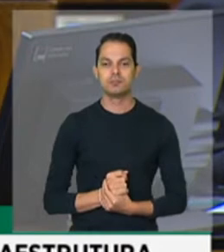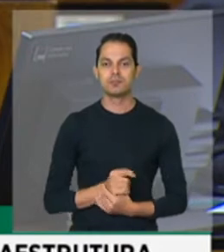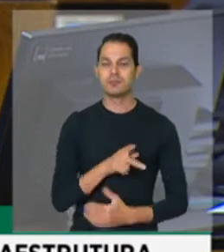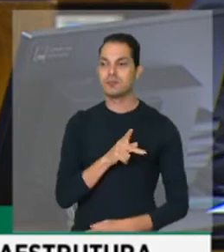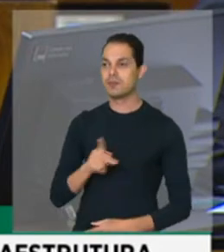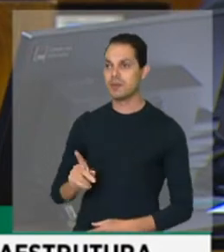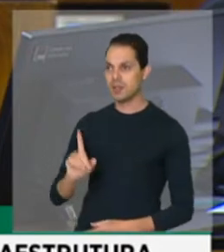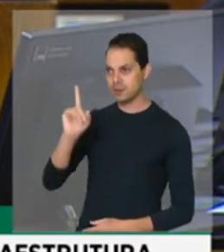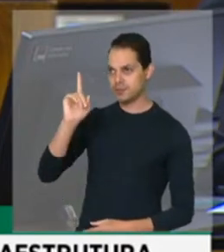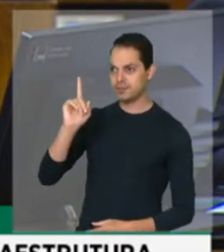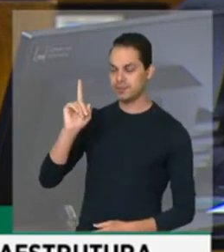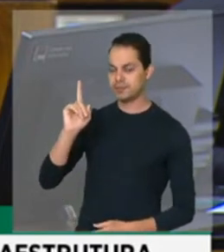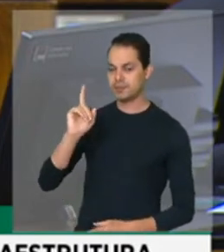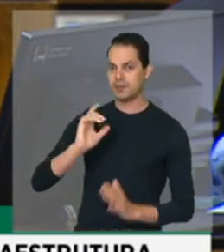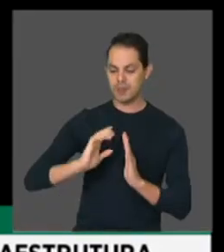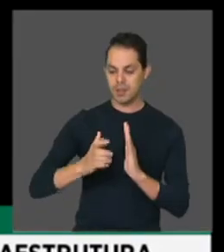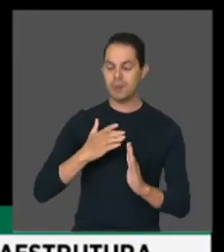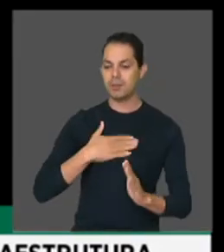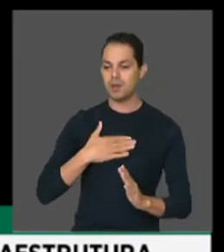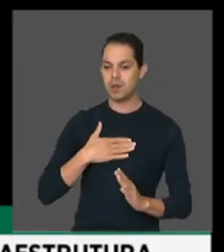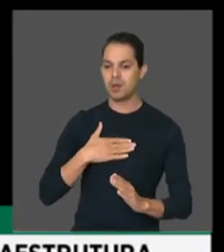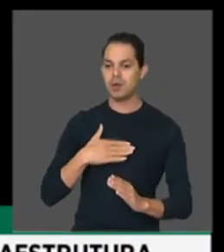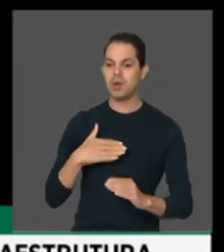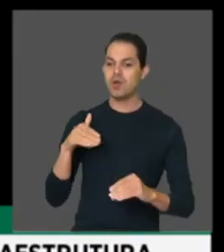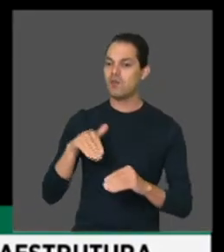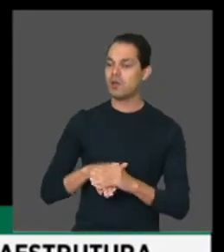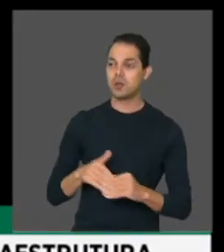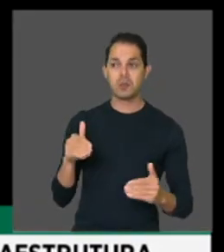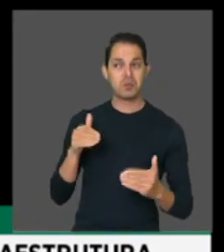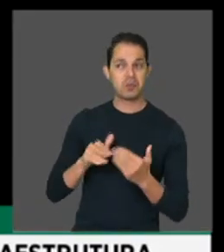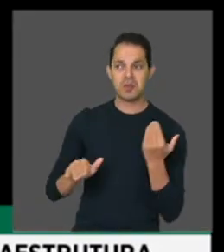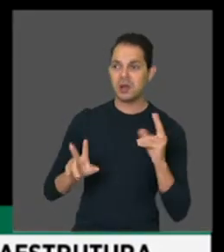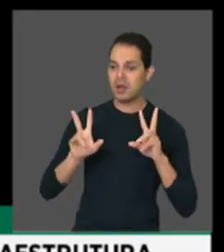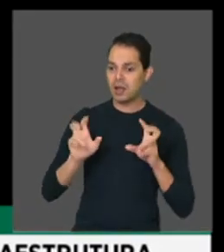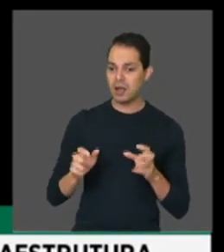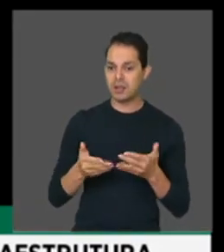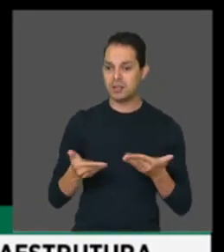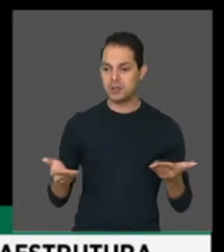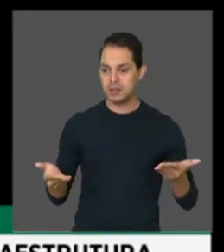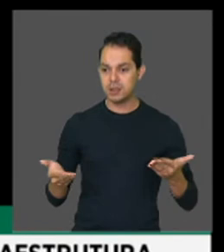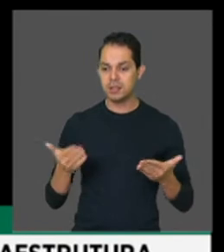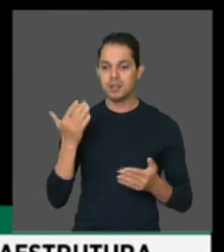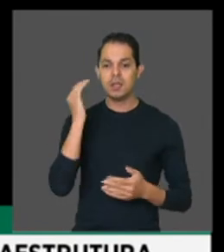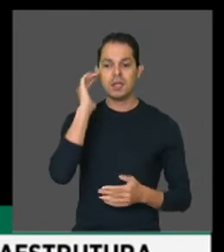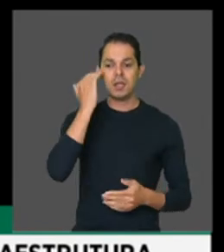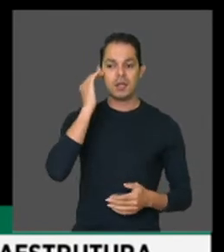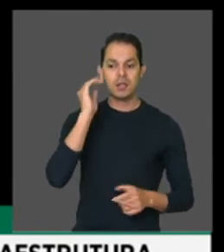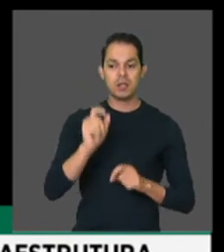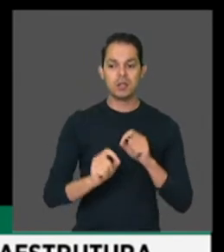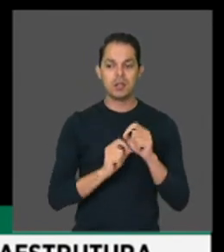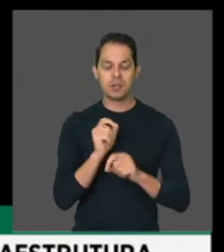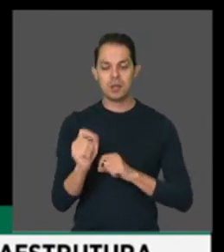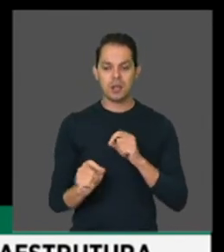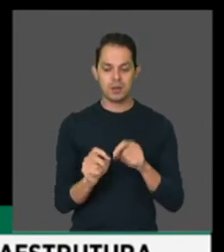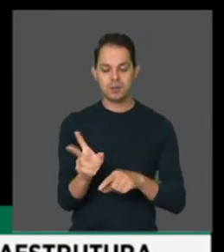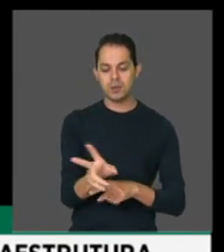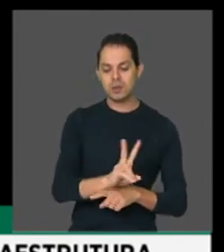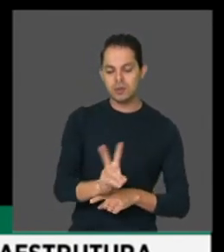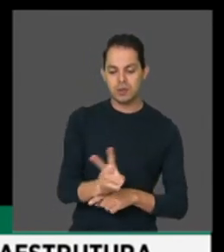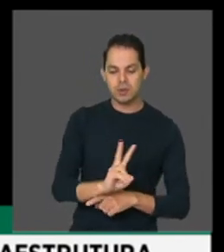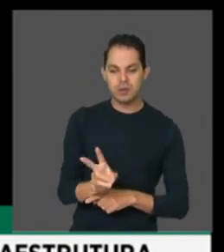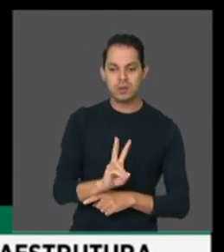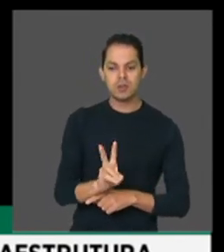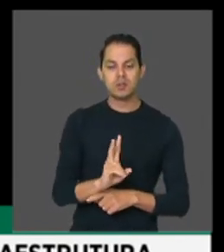Presidente, o pessoal orienta contrário à matéria. O nosso entendimento, mediante isenção fiscal, a gente está